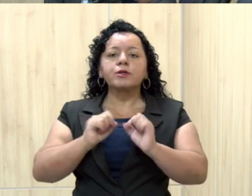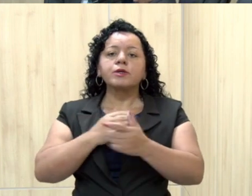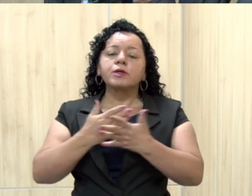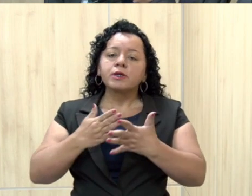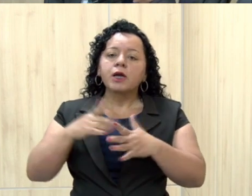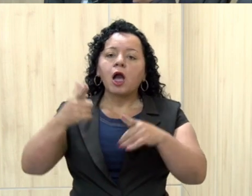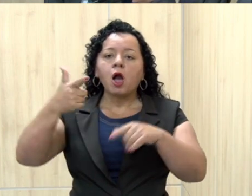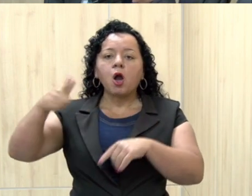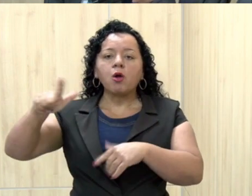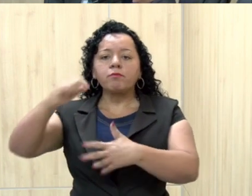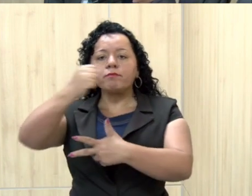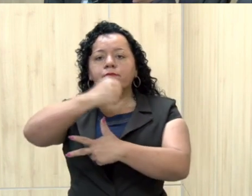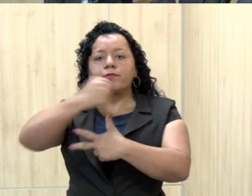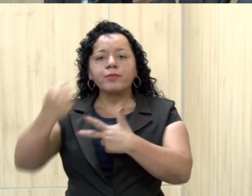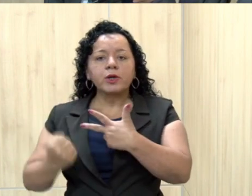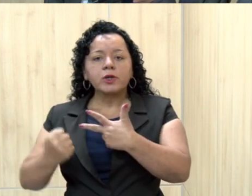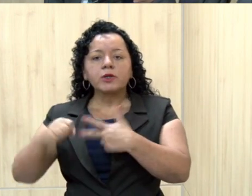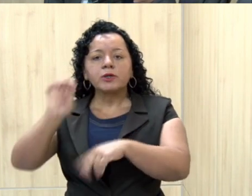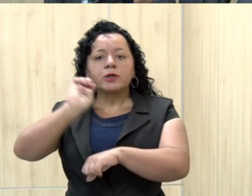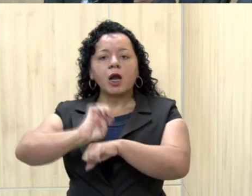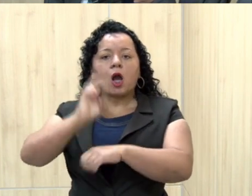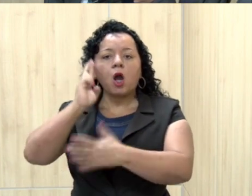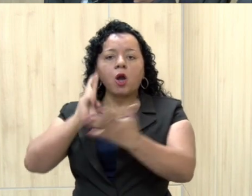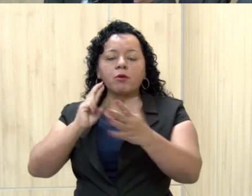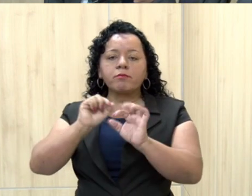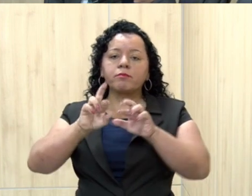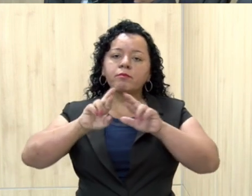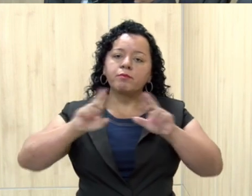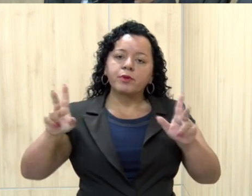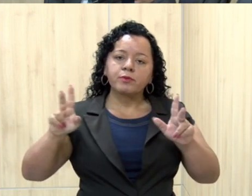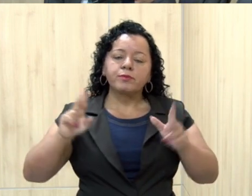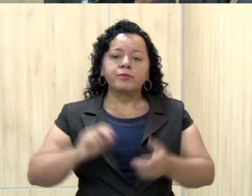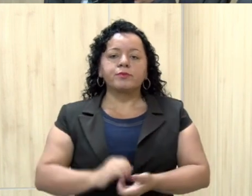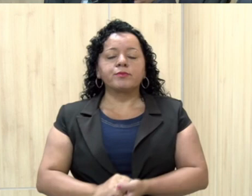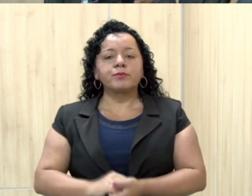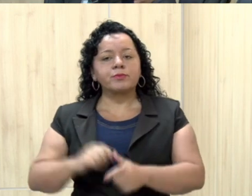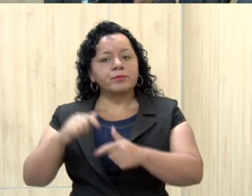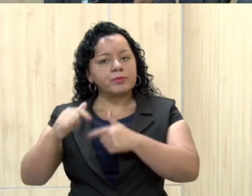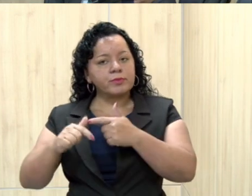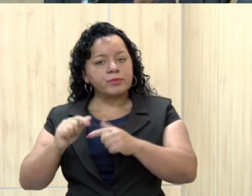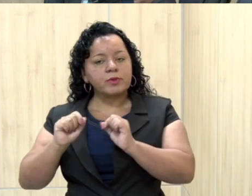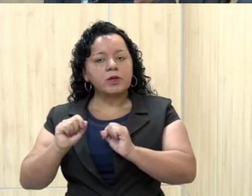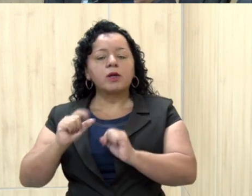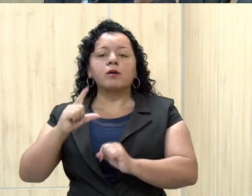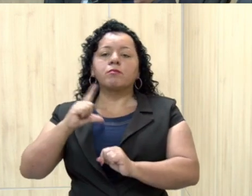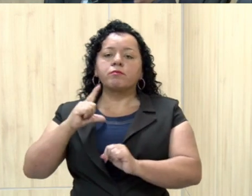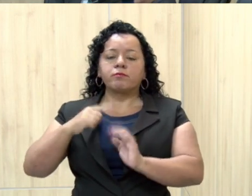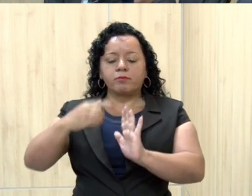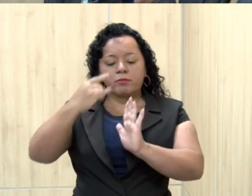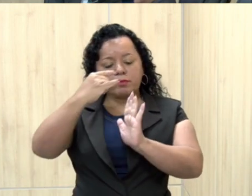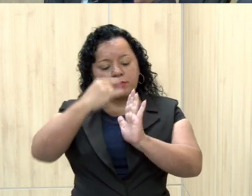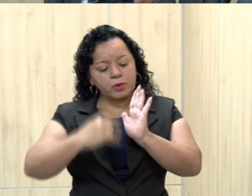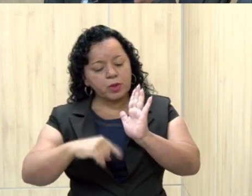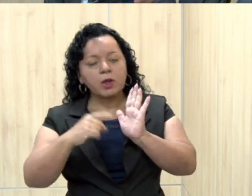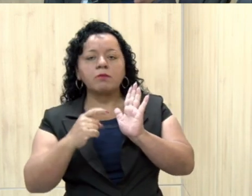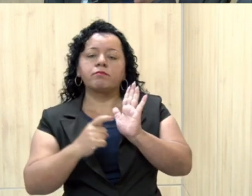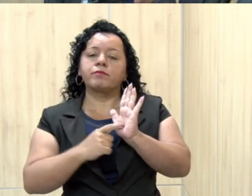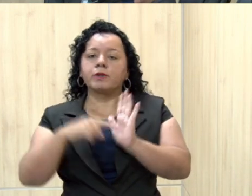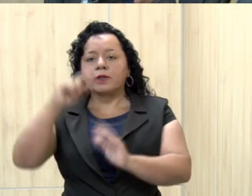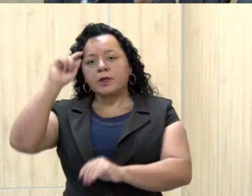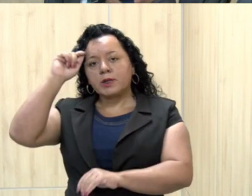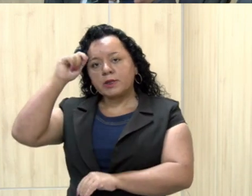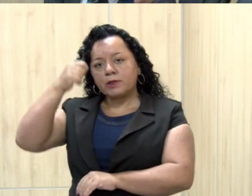poderes de Estado de Rondônia e da outras providências Onde se lê fica assegurados a negros